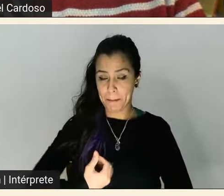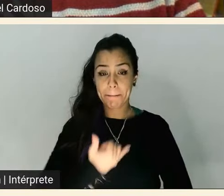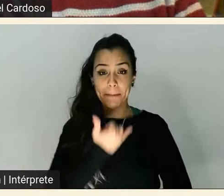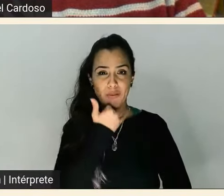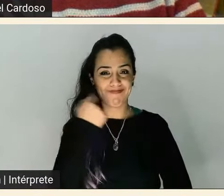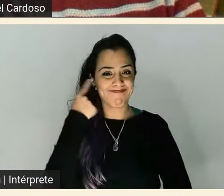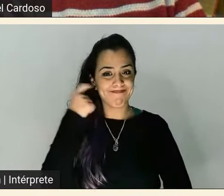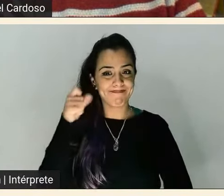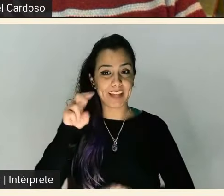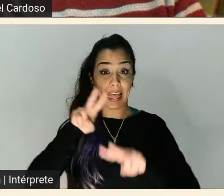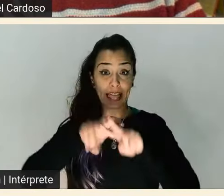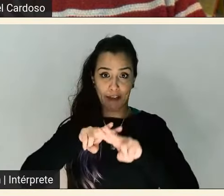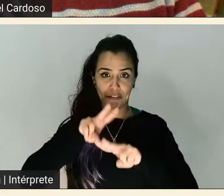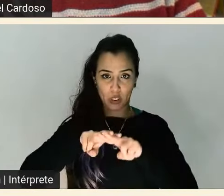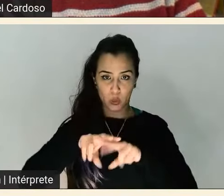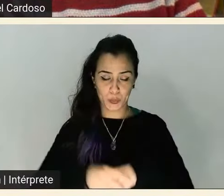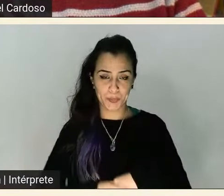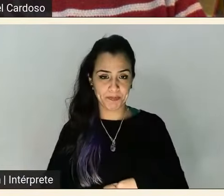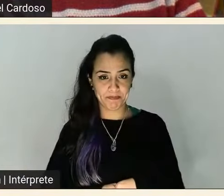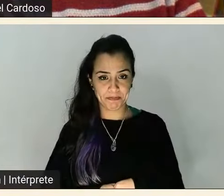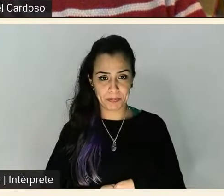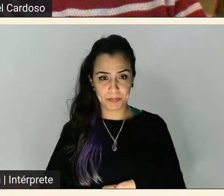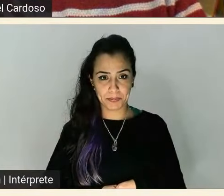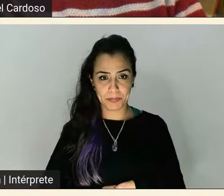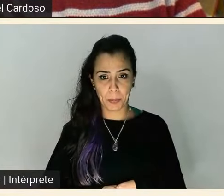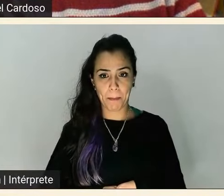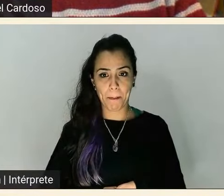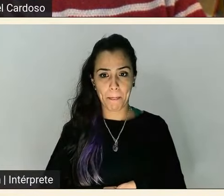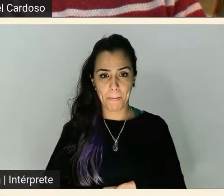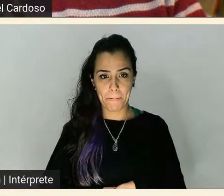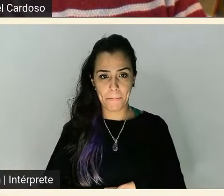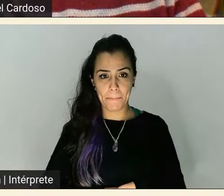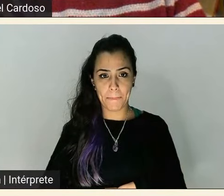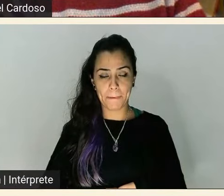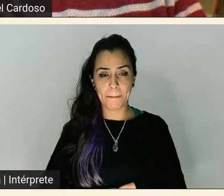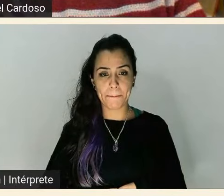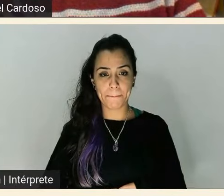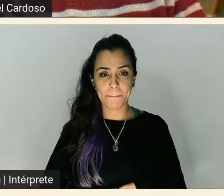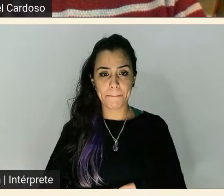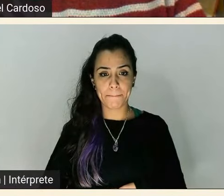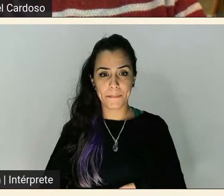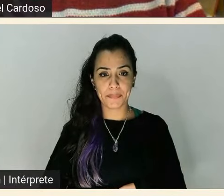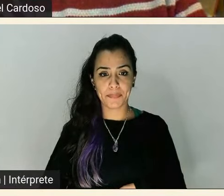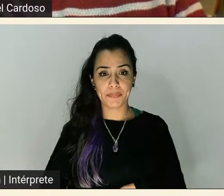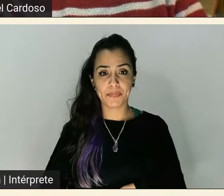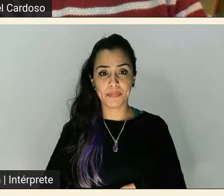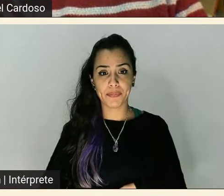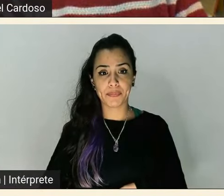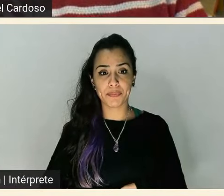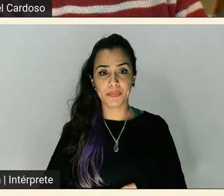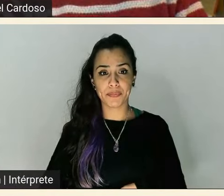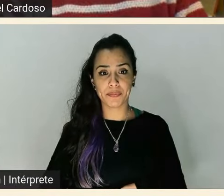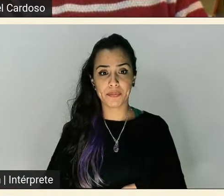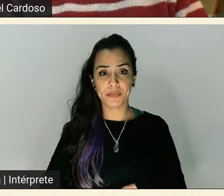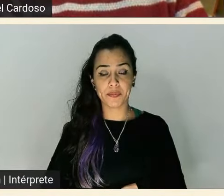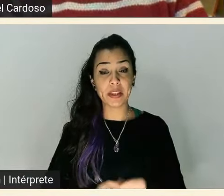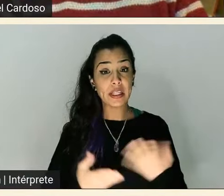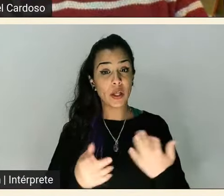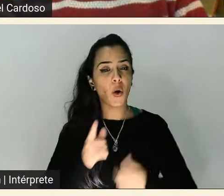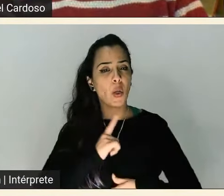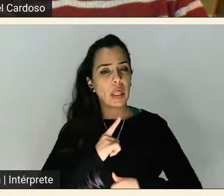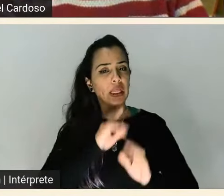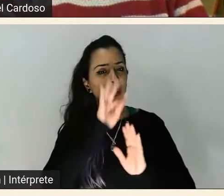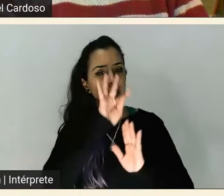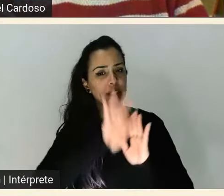da empregada doméstica, da ama de leite e da mulata incansável, né? A professora Leda tem um texto que se chama